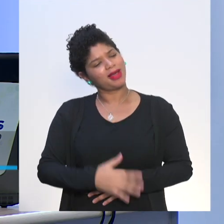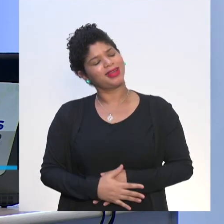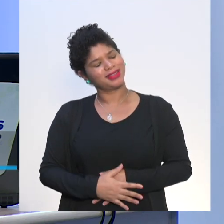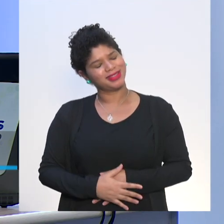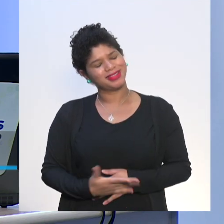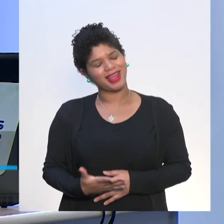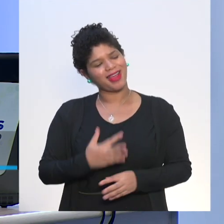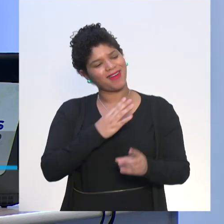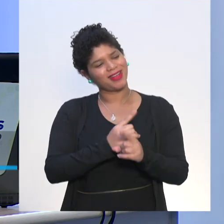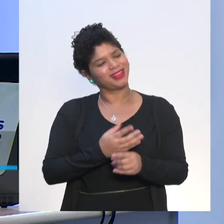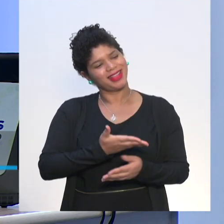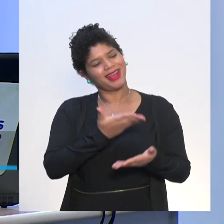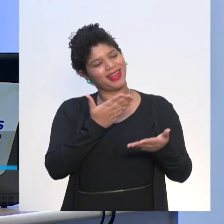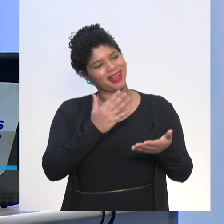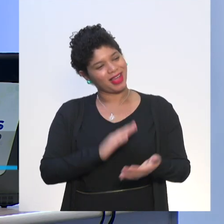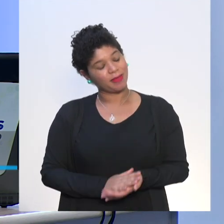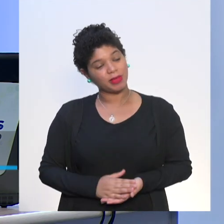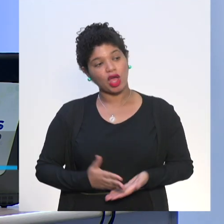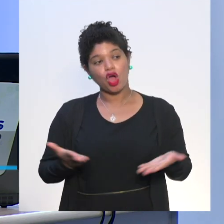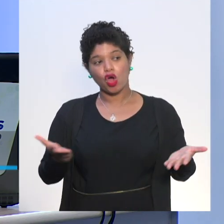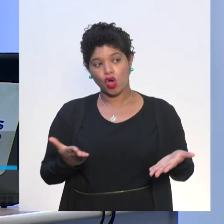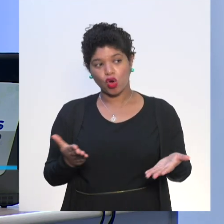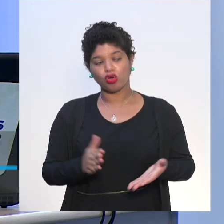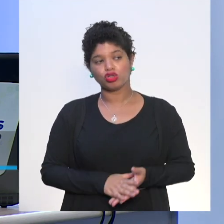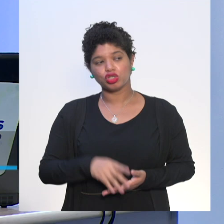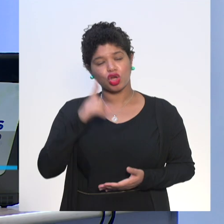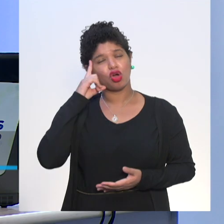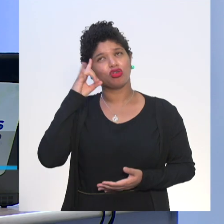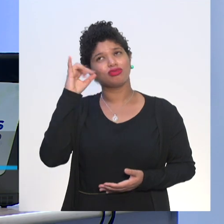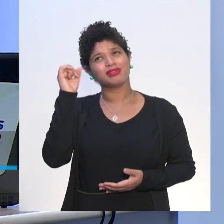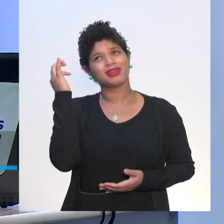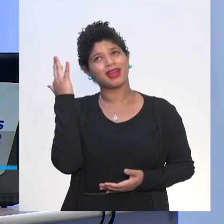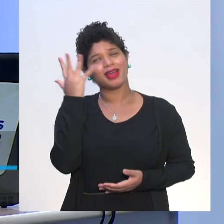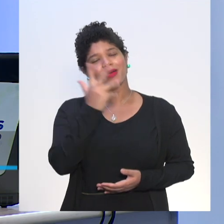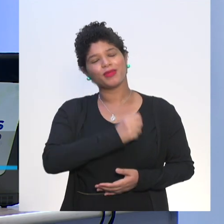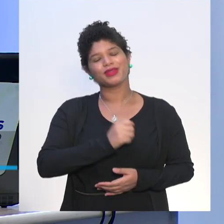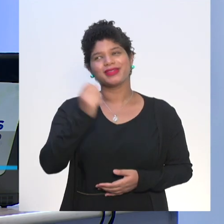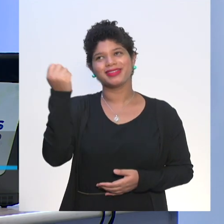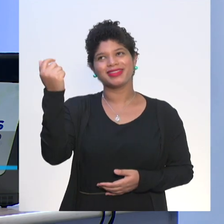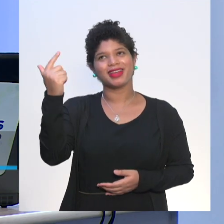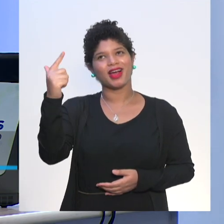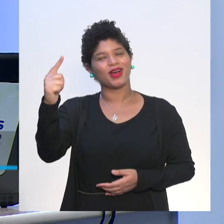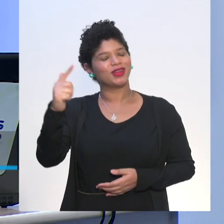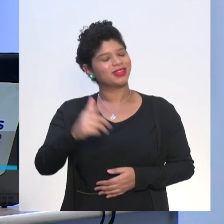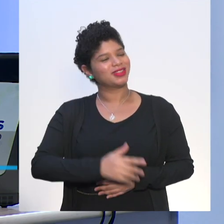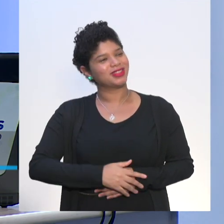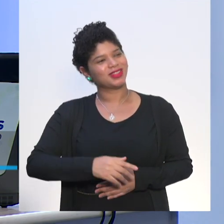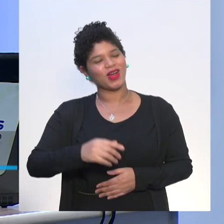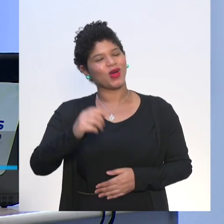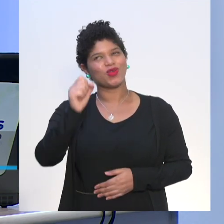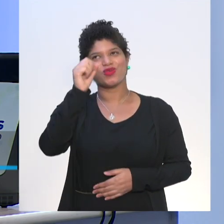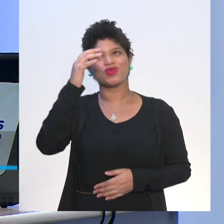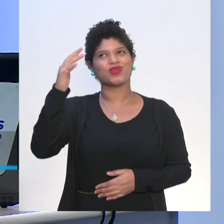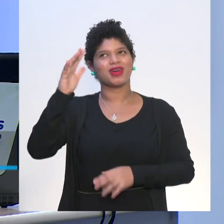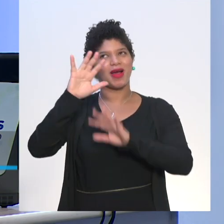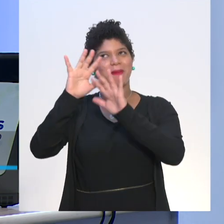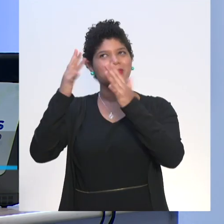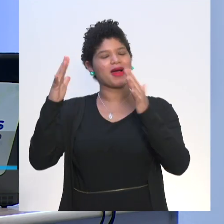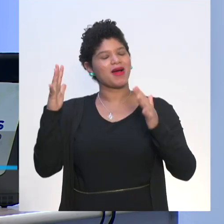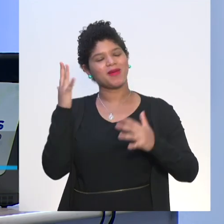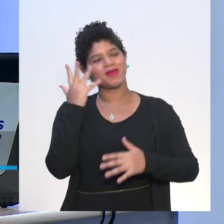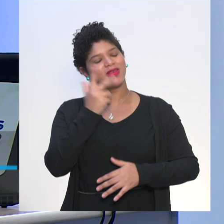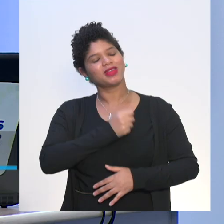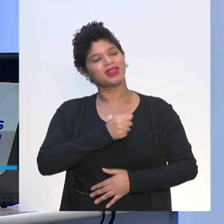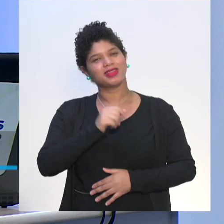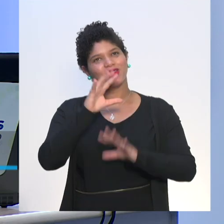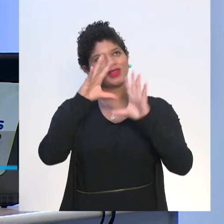te encontrar. Olha, hoje está um dia tão bonito, né? Esse sol brilhante, né, no céu." A verdade olhou